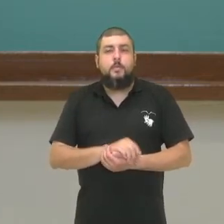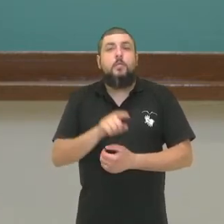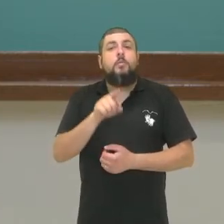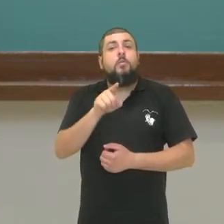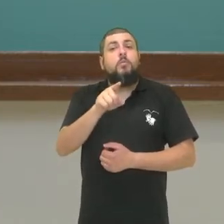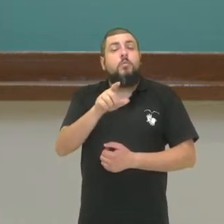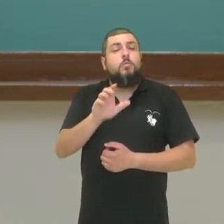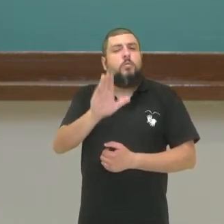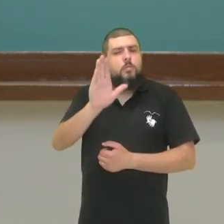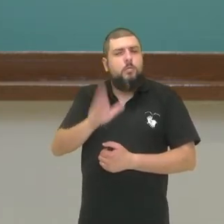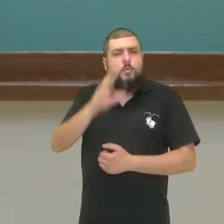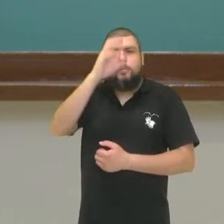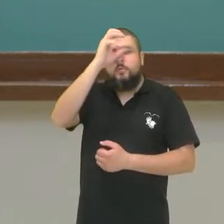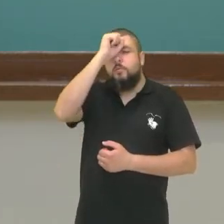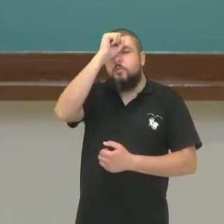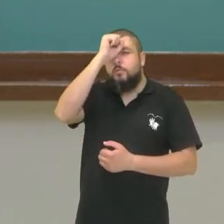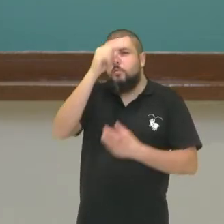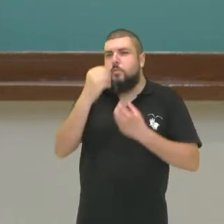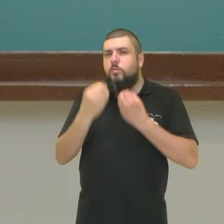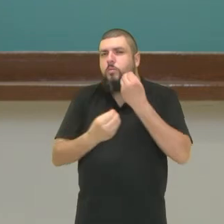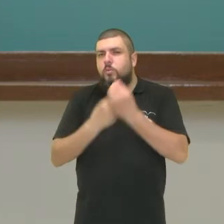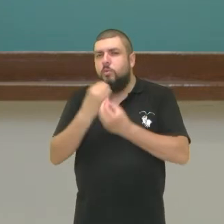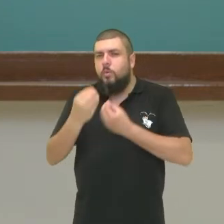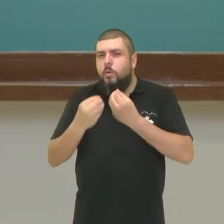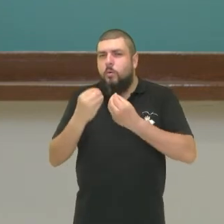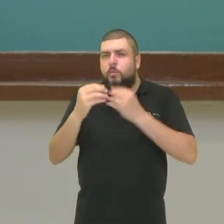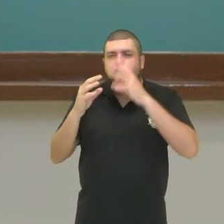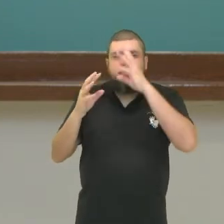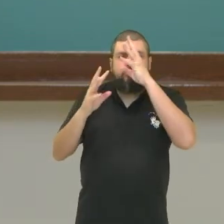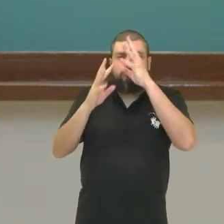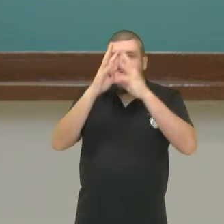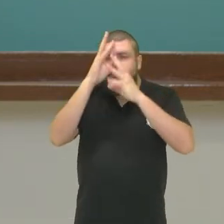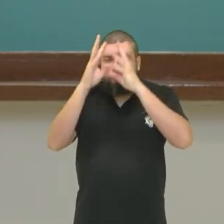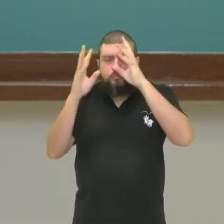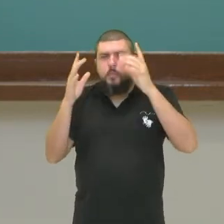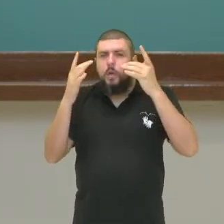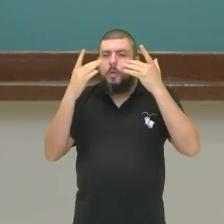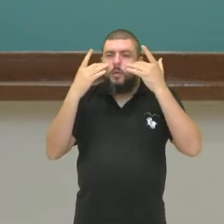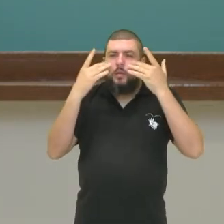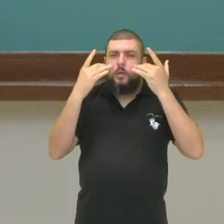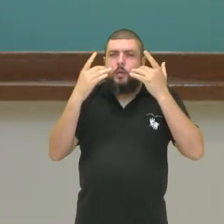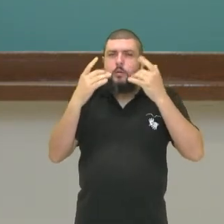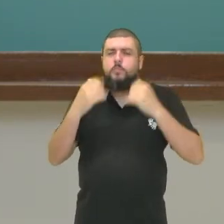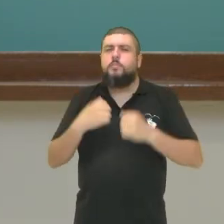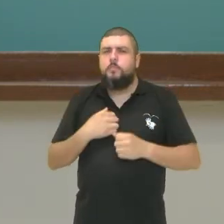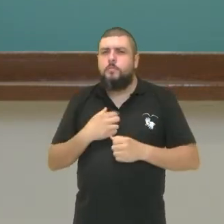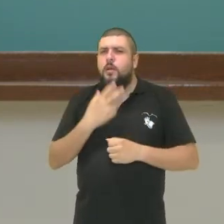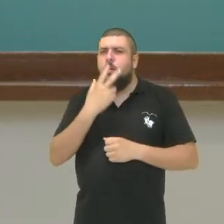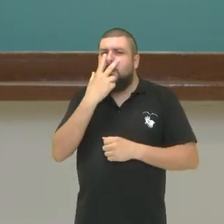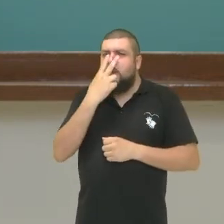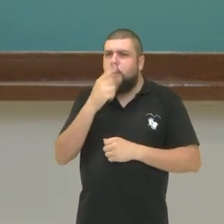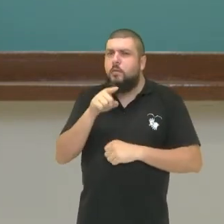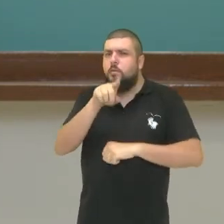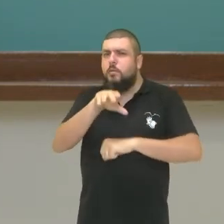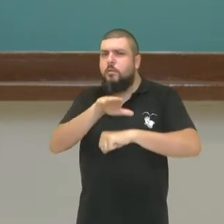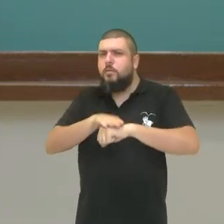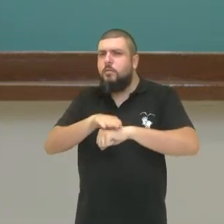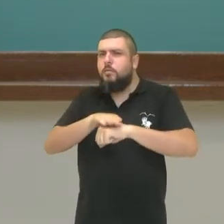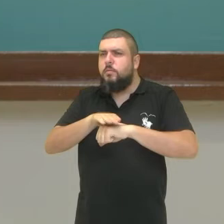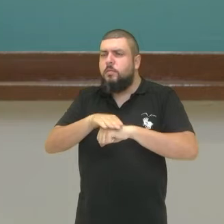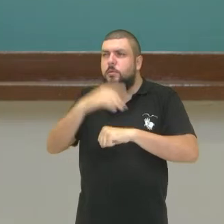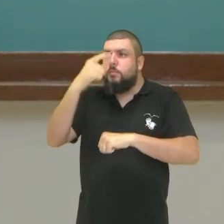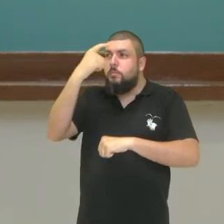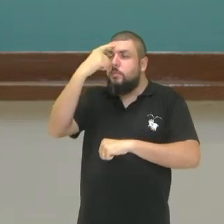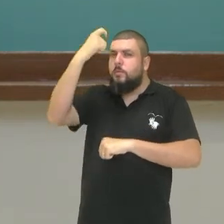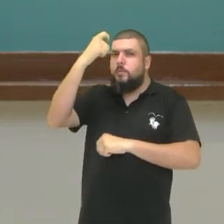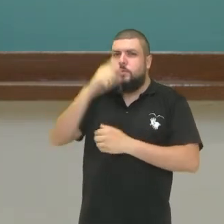mais sobre improvisação e jogos teatrais, que tal vivenciarmos um pouquinho mais deste jogo? Pense